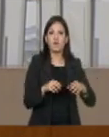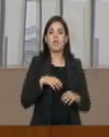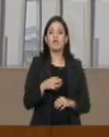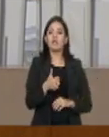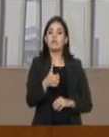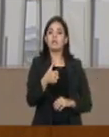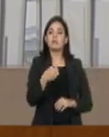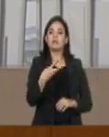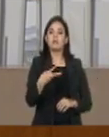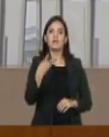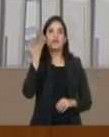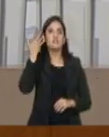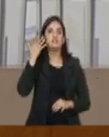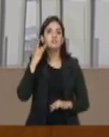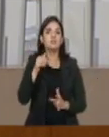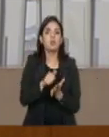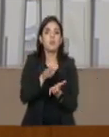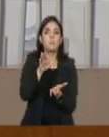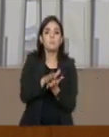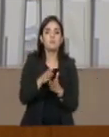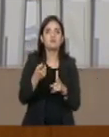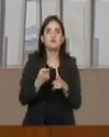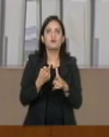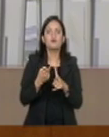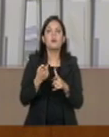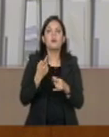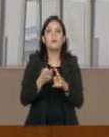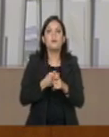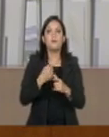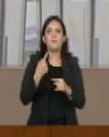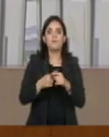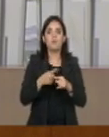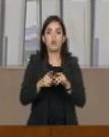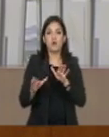dias multas pela prática de crime de roubo duplamente qualificado.